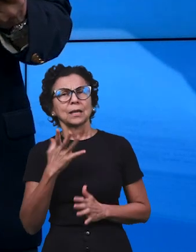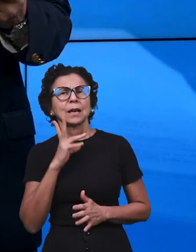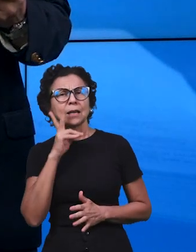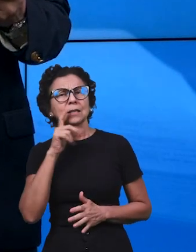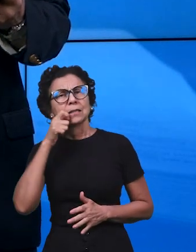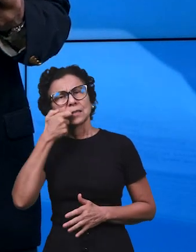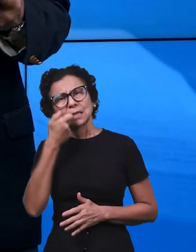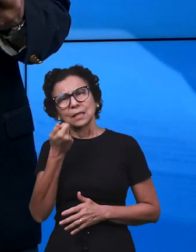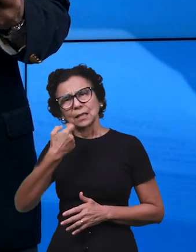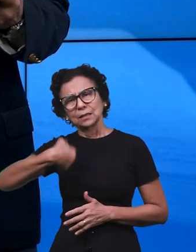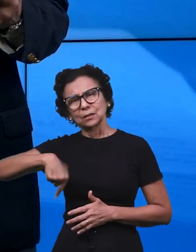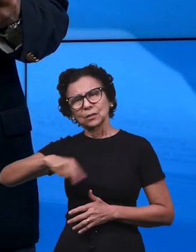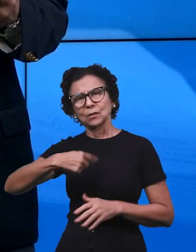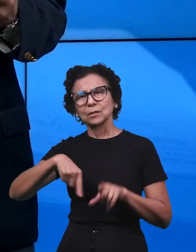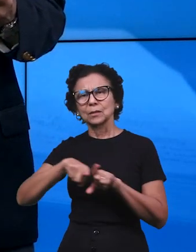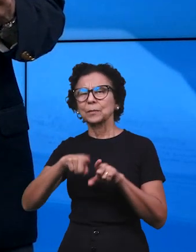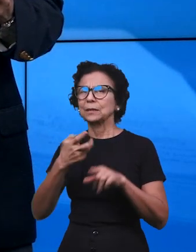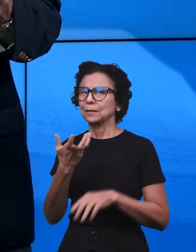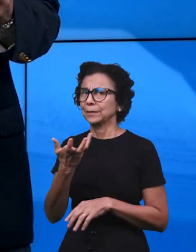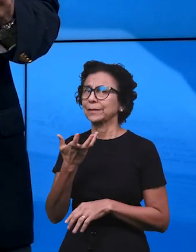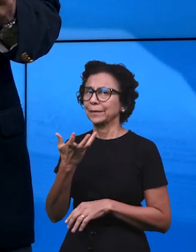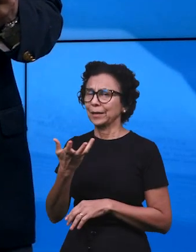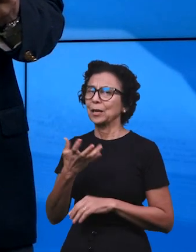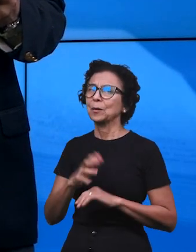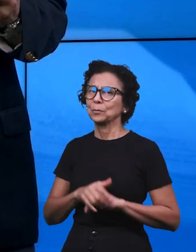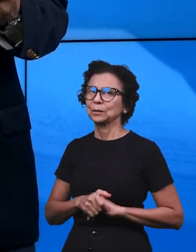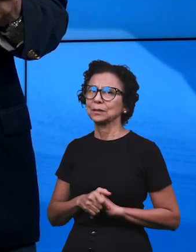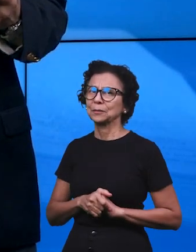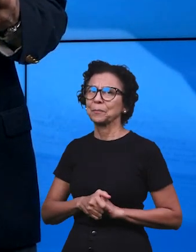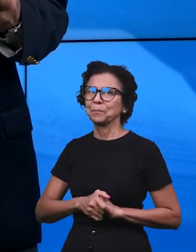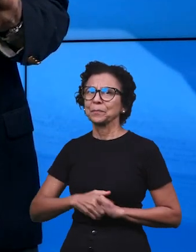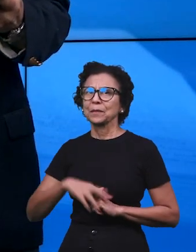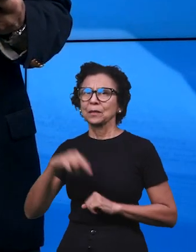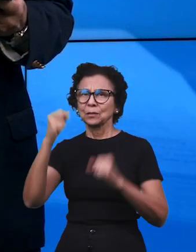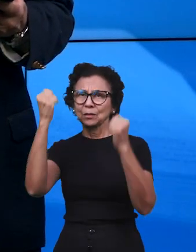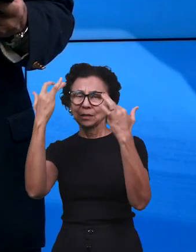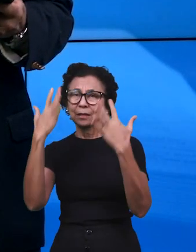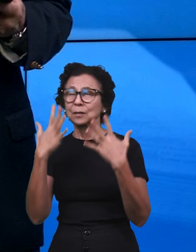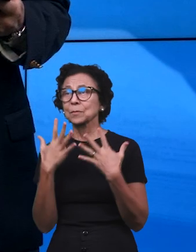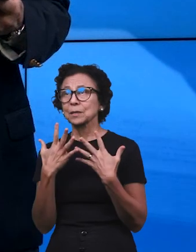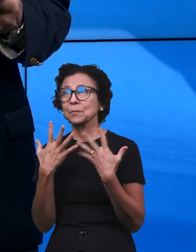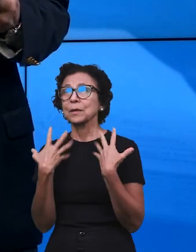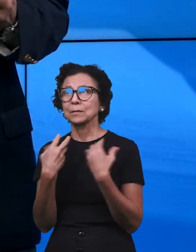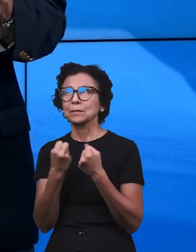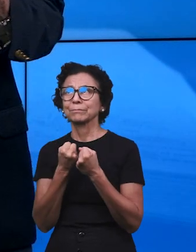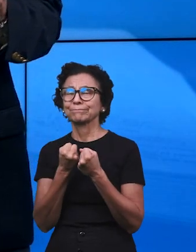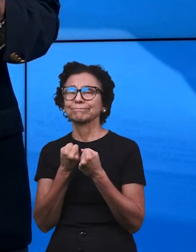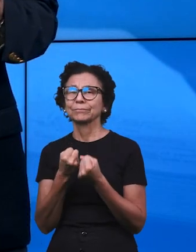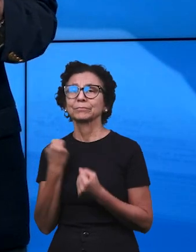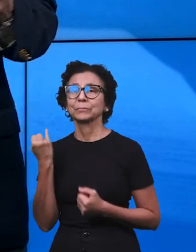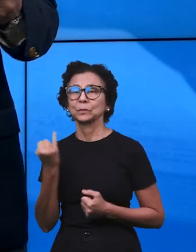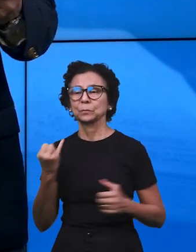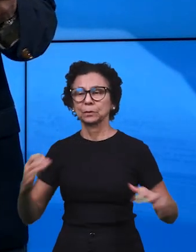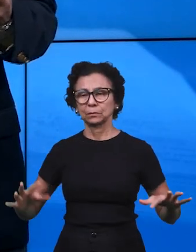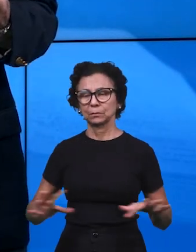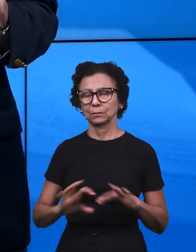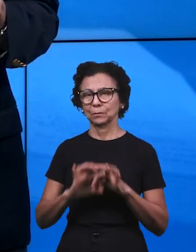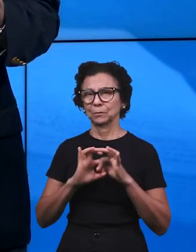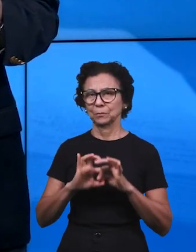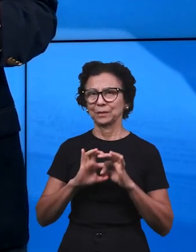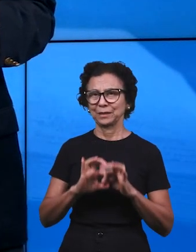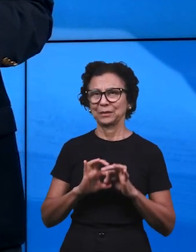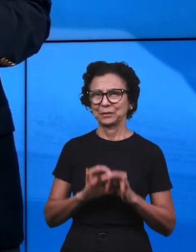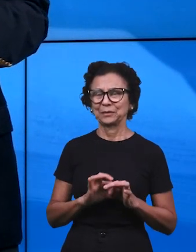nós também queremos cear com Ele. Não é somente Ele que quer nos abençoar, mas nós também queremos a bênção dEle. Então isso é muito importante, essa comunhão,